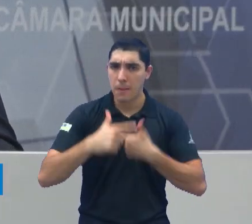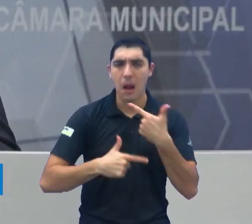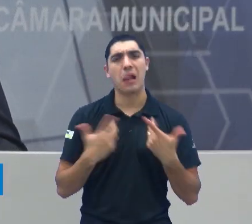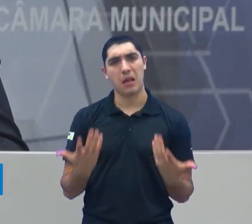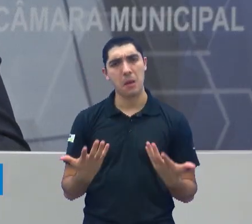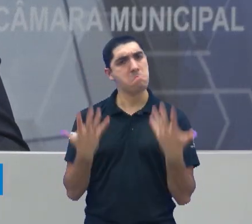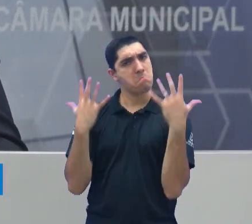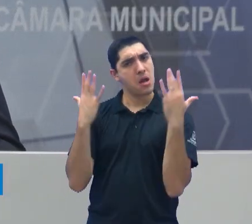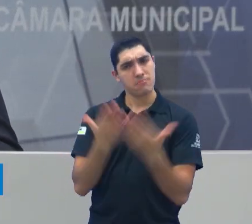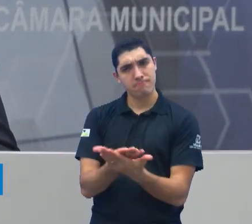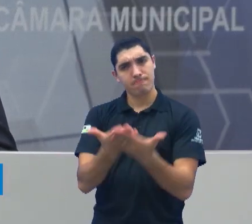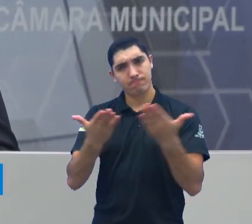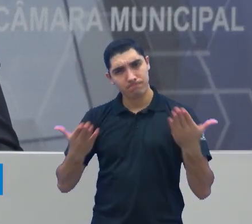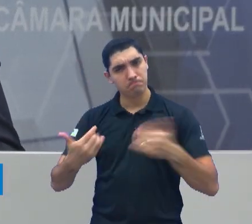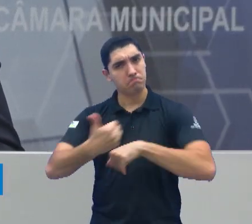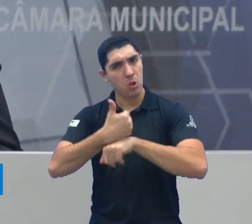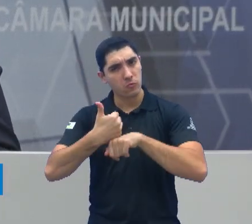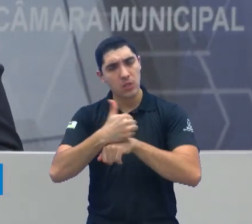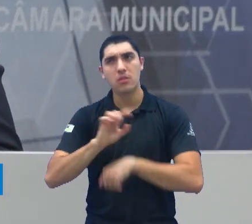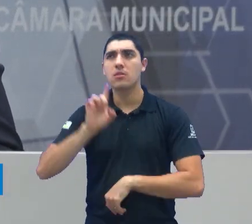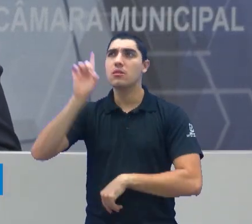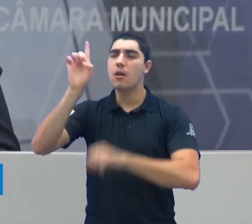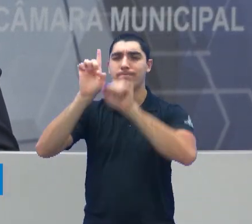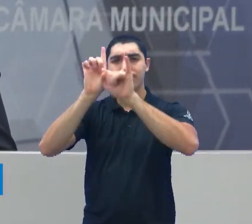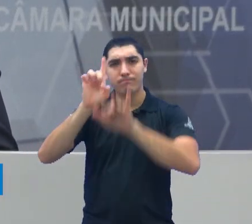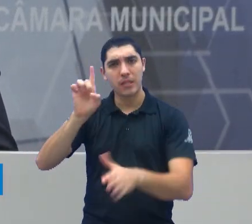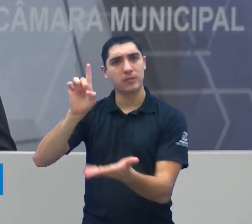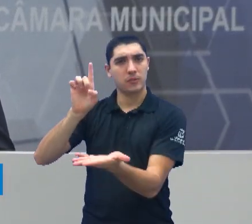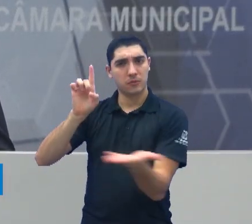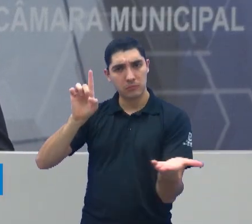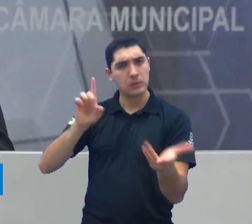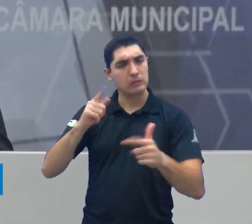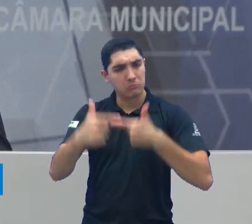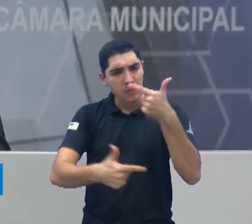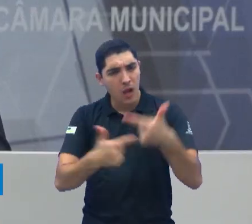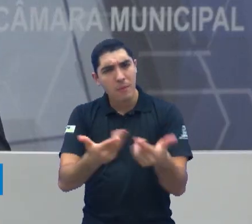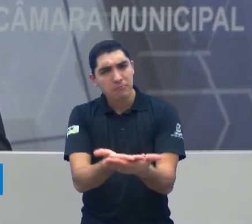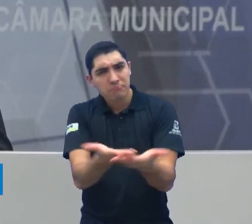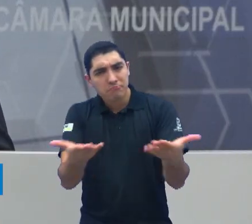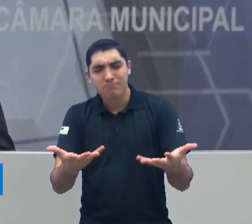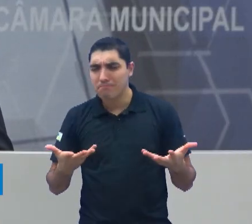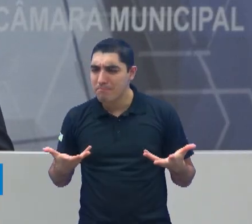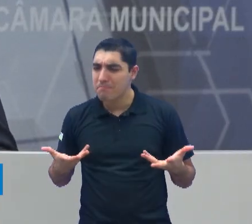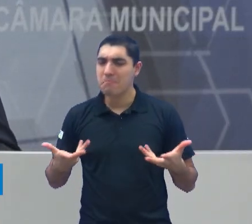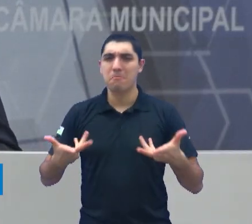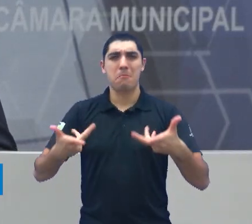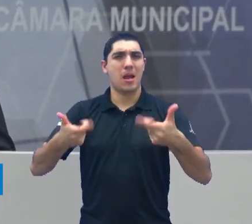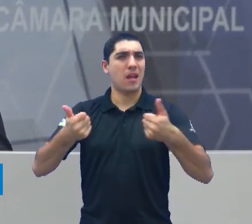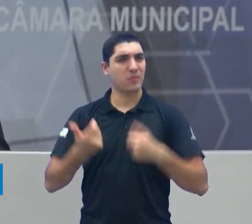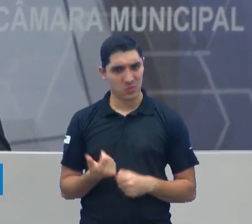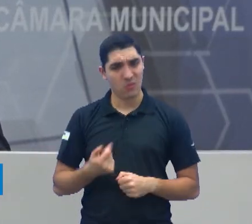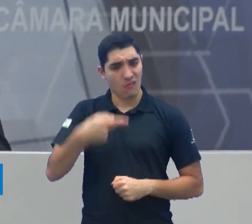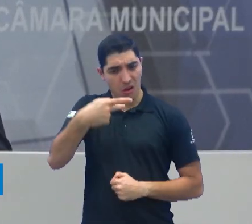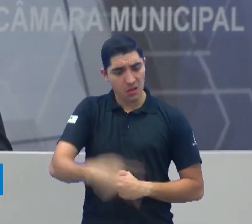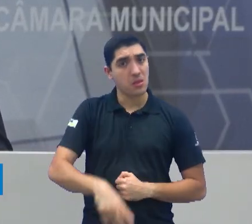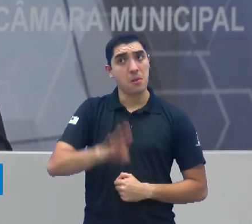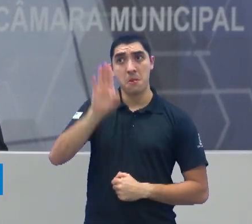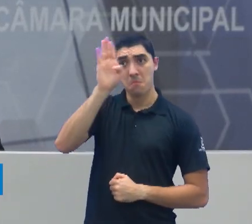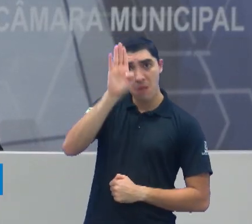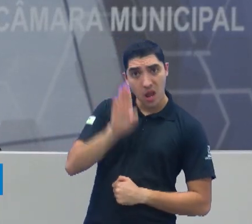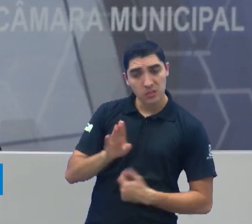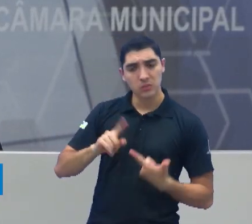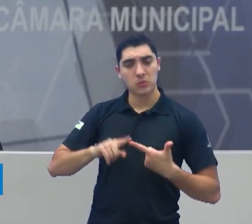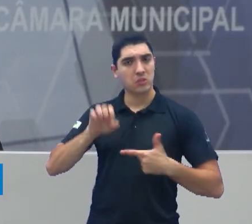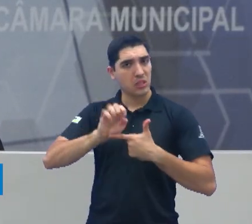continue abençoando a cada um de vocês que fazem um belíssimo trabalho na enfermagem do nosso país, do nosso estado e do